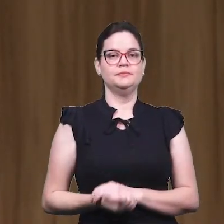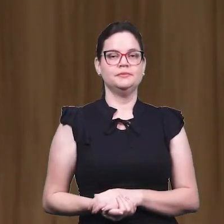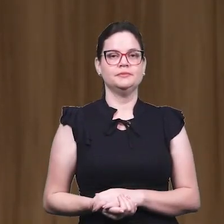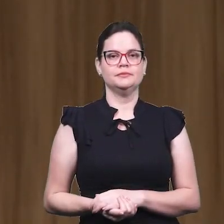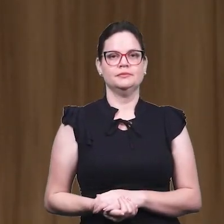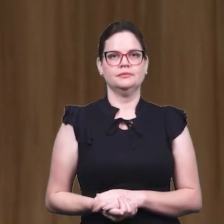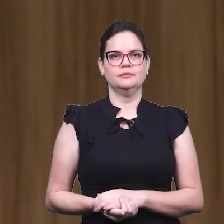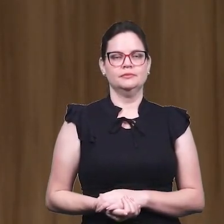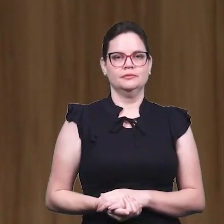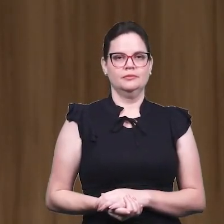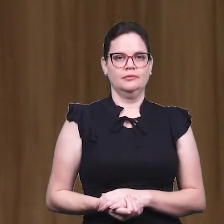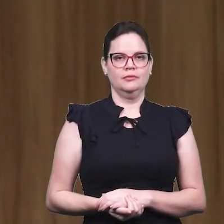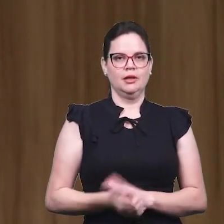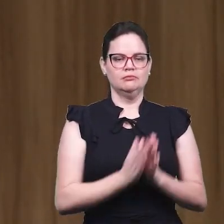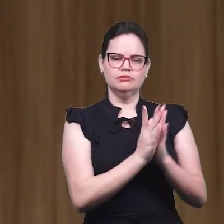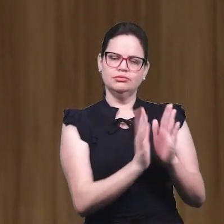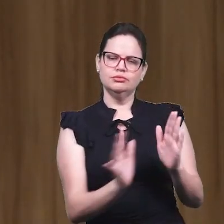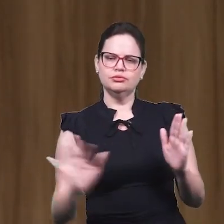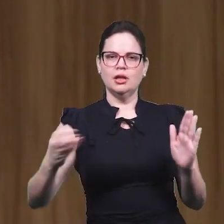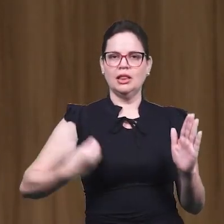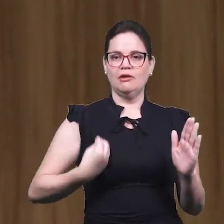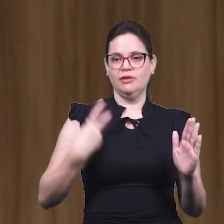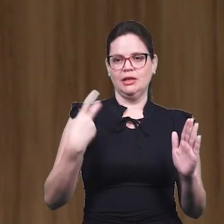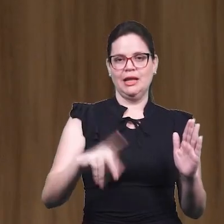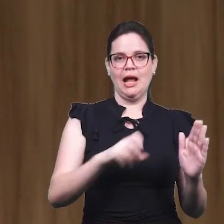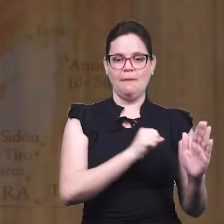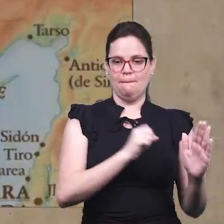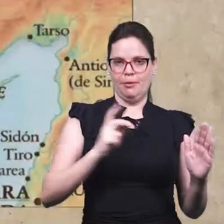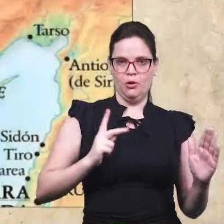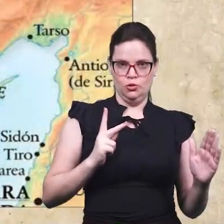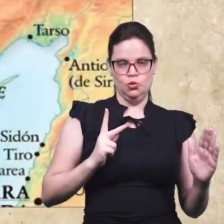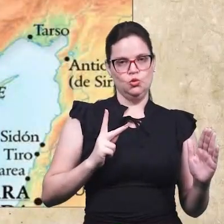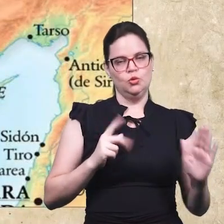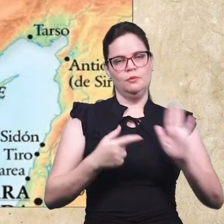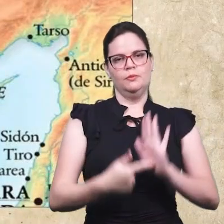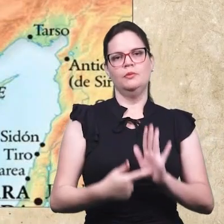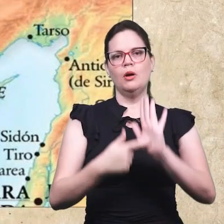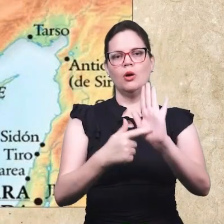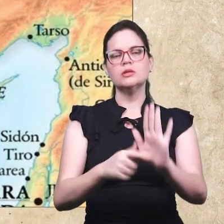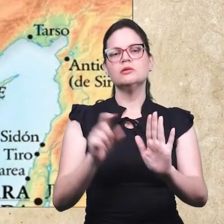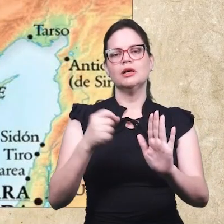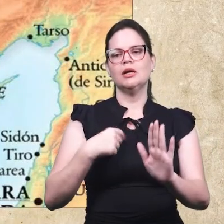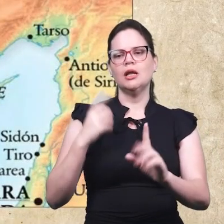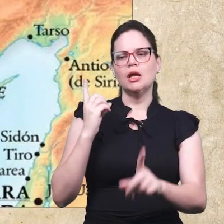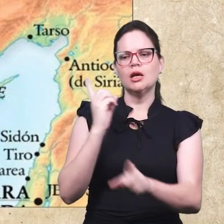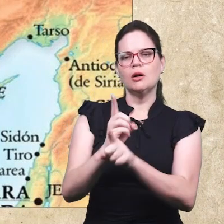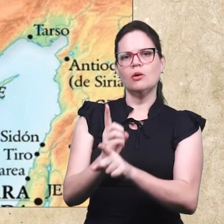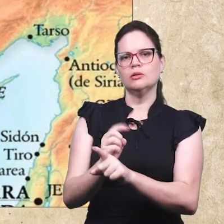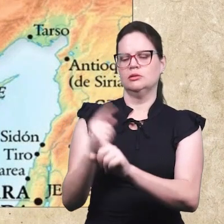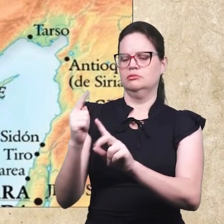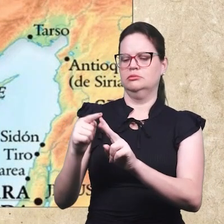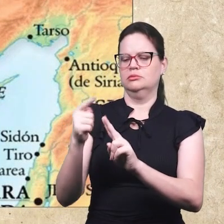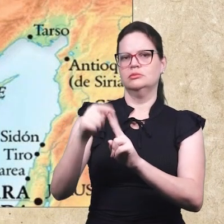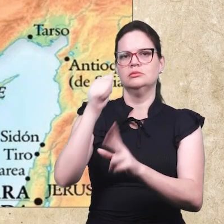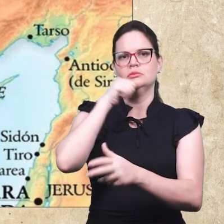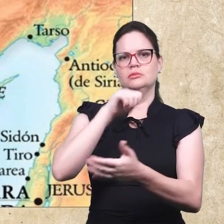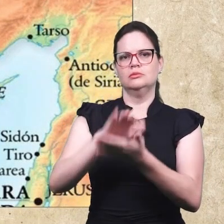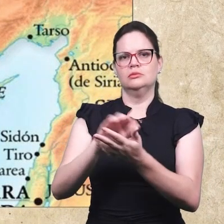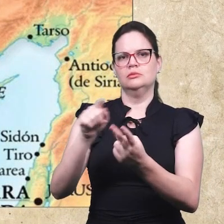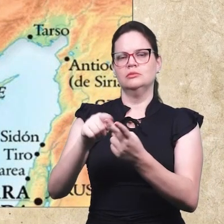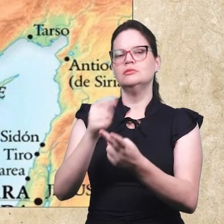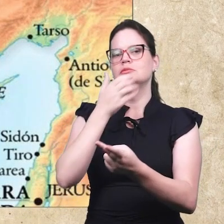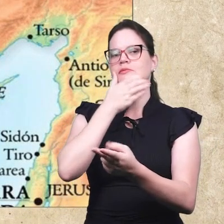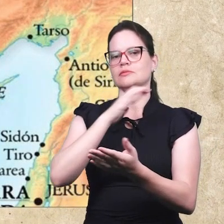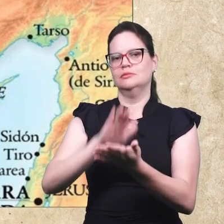Paulo, na sua carreira apostólica, ele encontra com um casal que veio